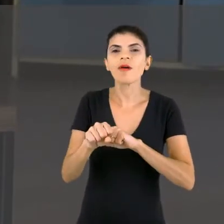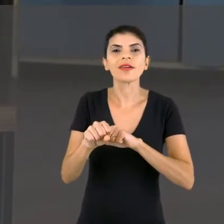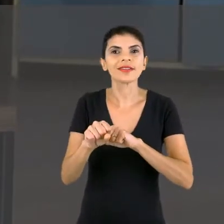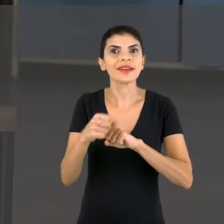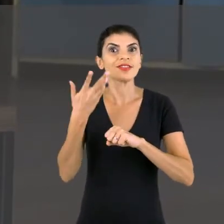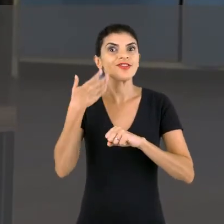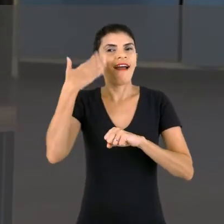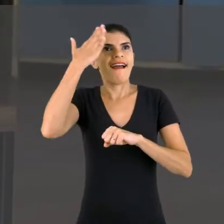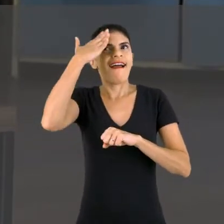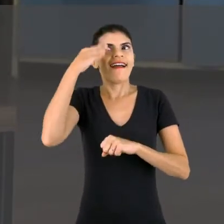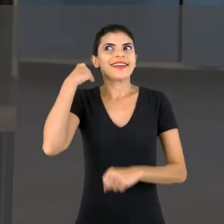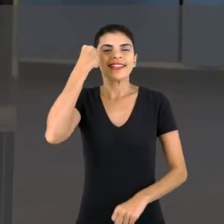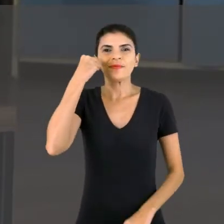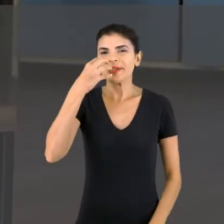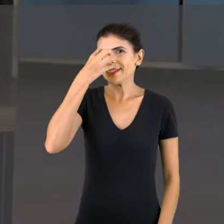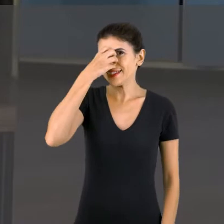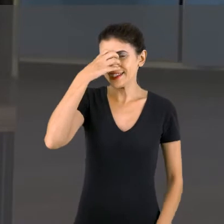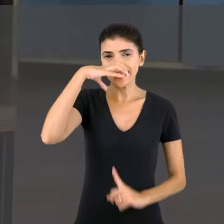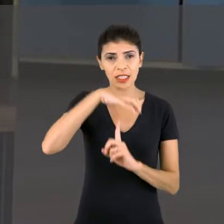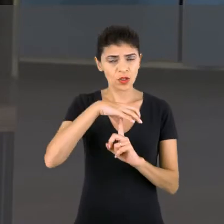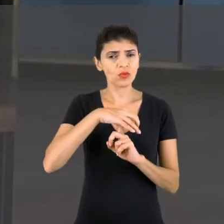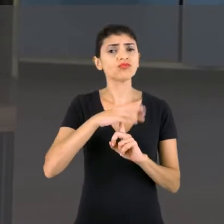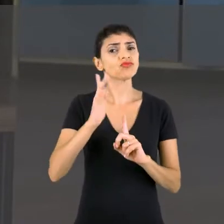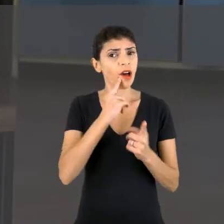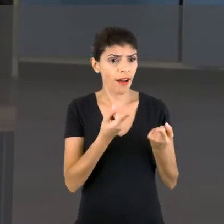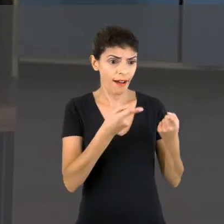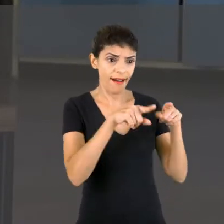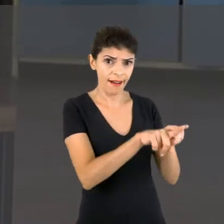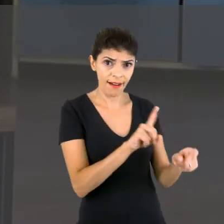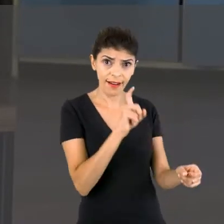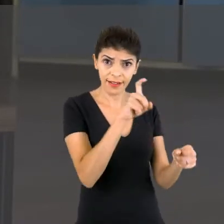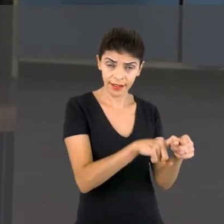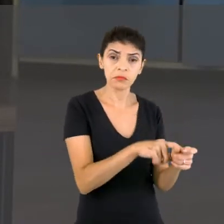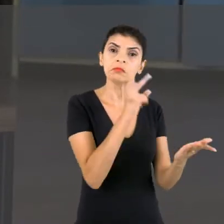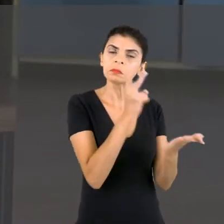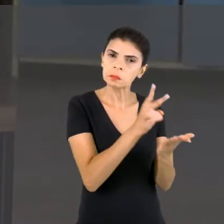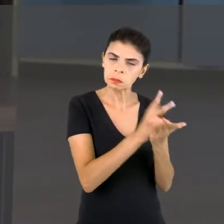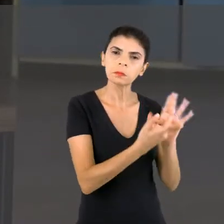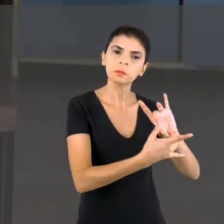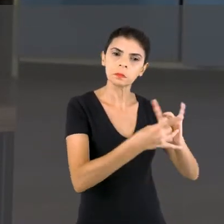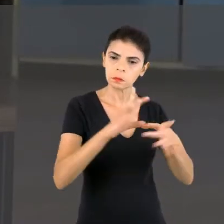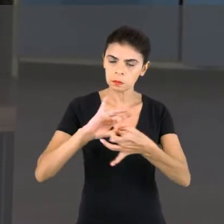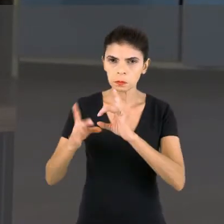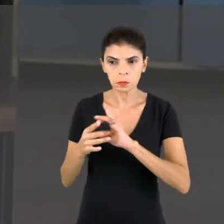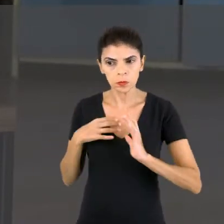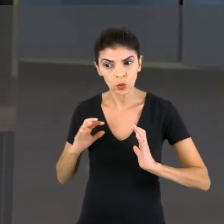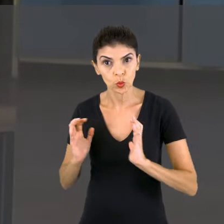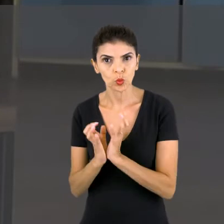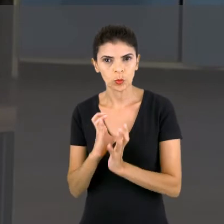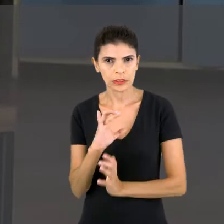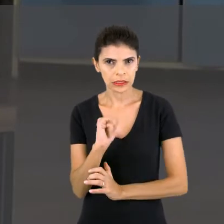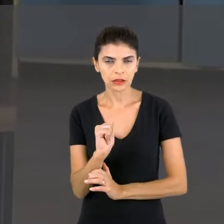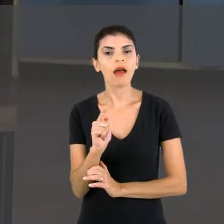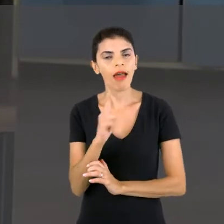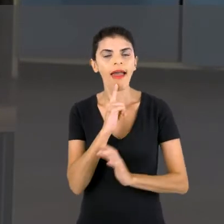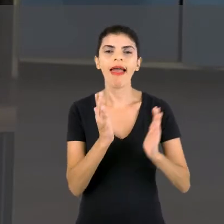da escola, né, da técnica de circo. Em muitos dos nossos parceiros, da nossa rede atual enquanto companhia,